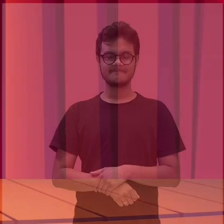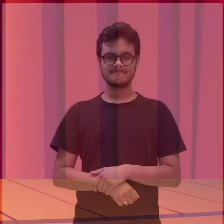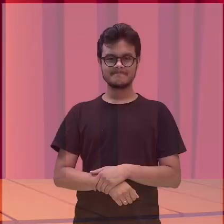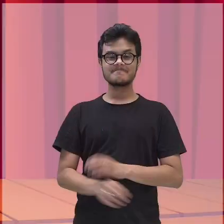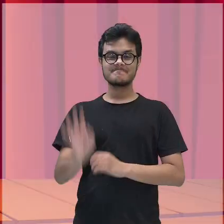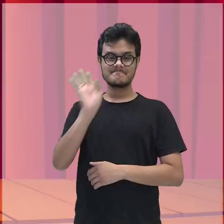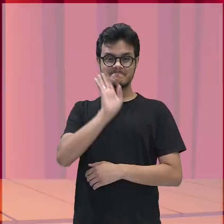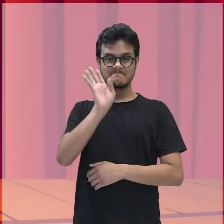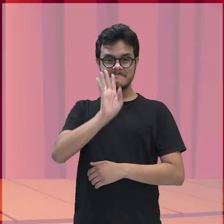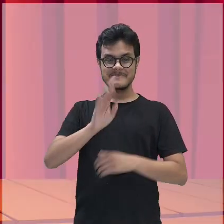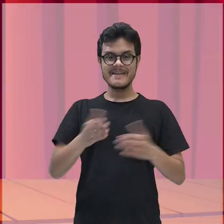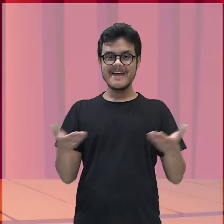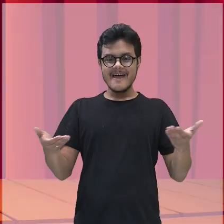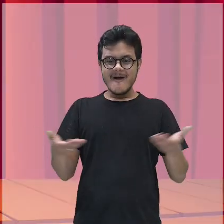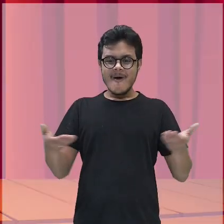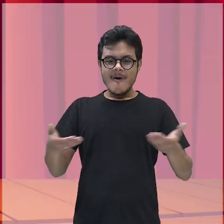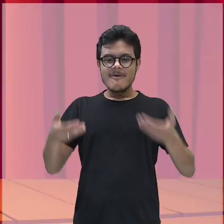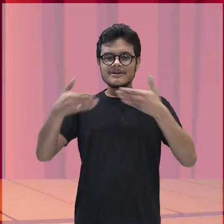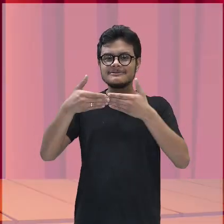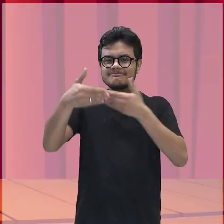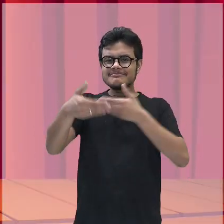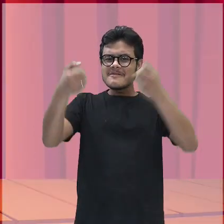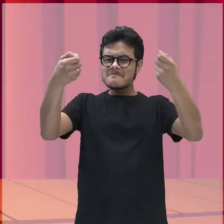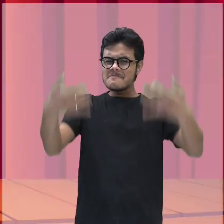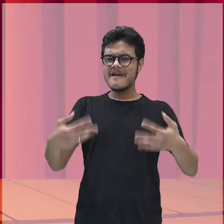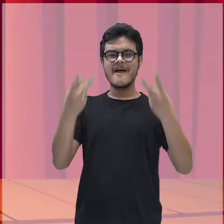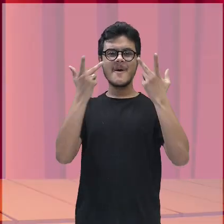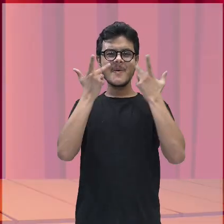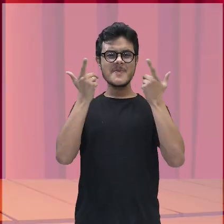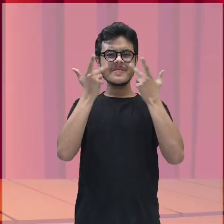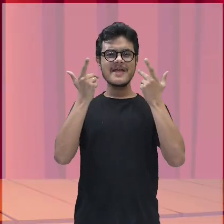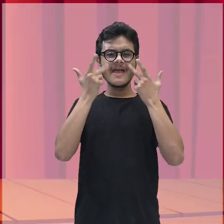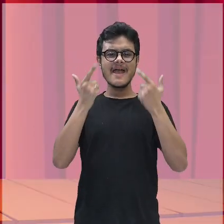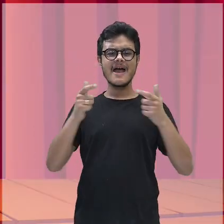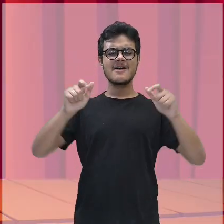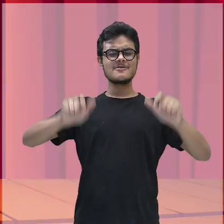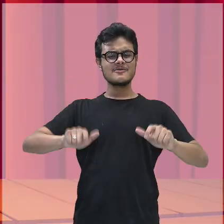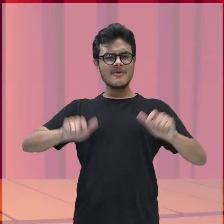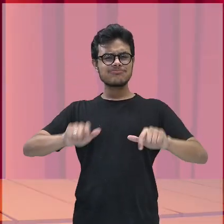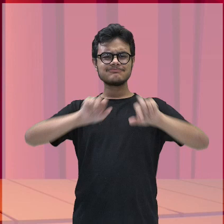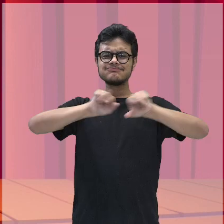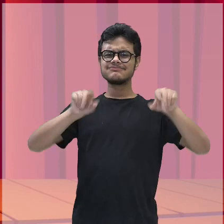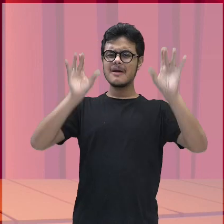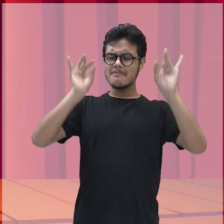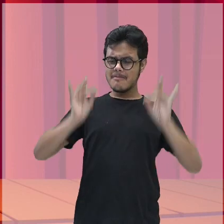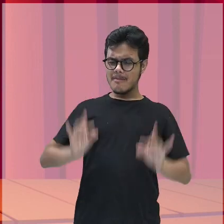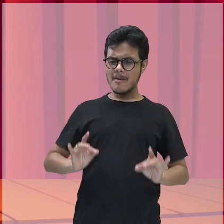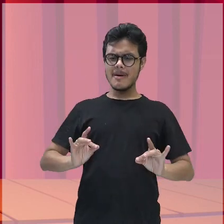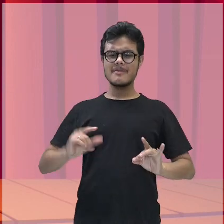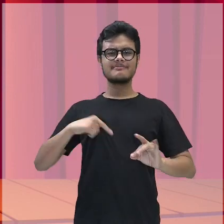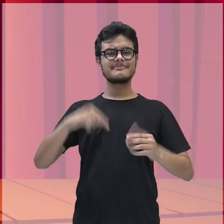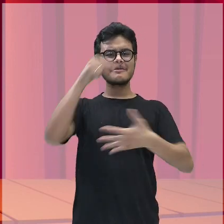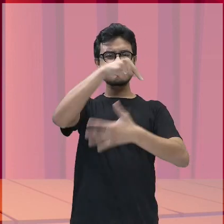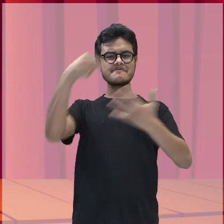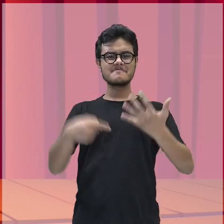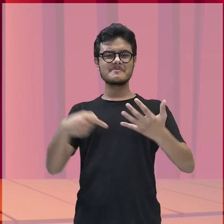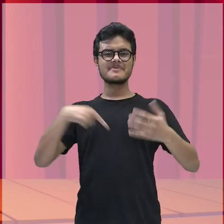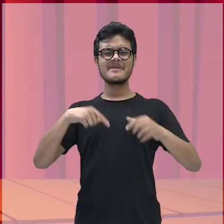Muito bem, nada melhor do que falar do teatro, dos acessórios, do que compõe o teatro, como